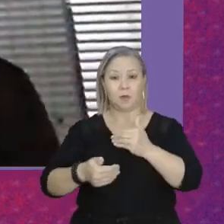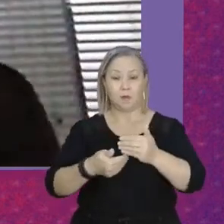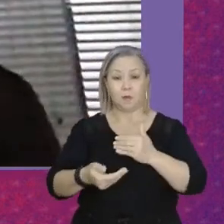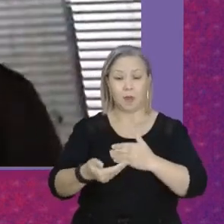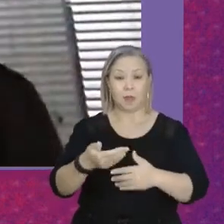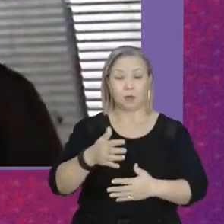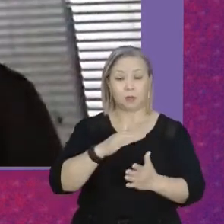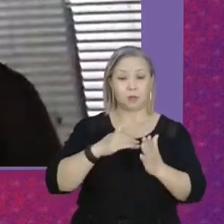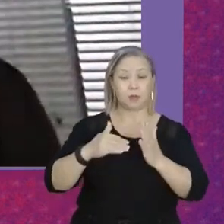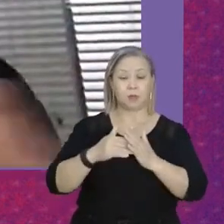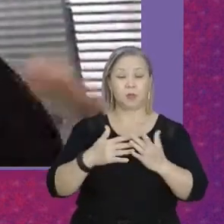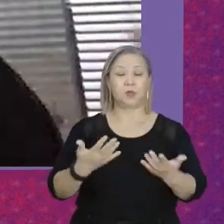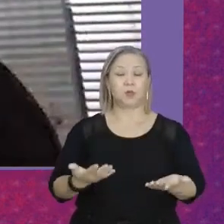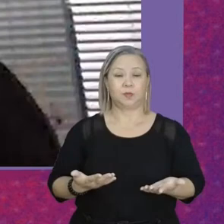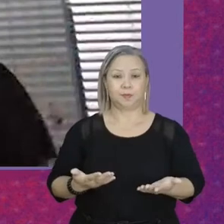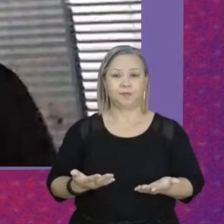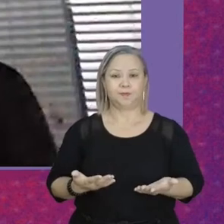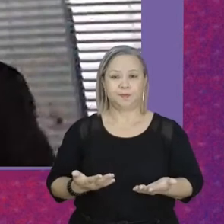integral.